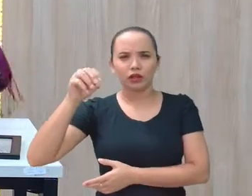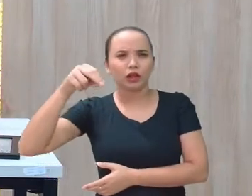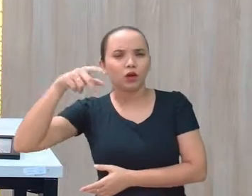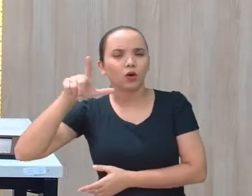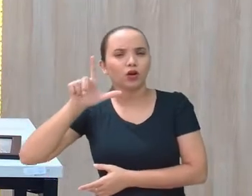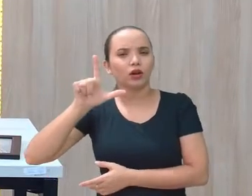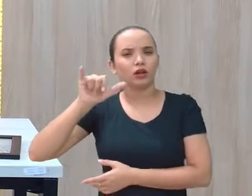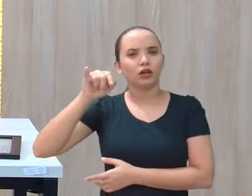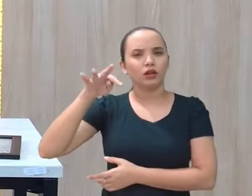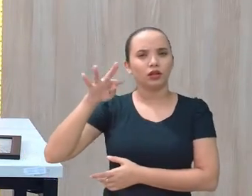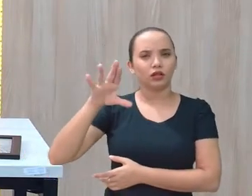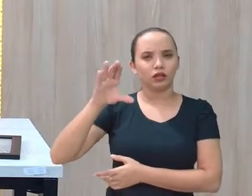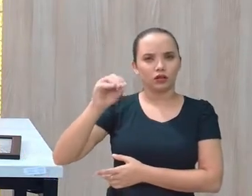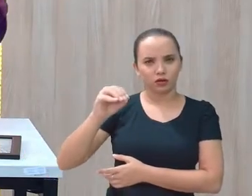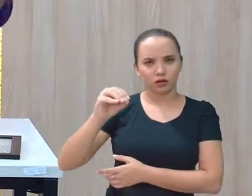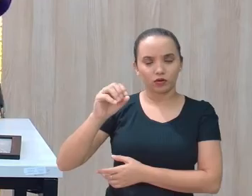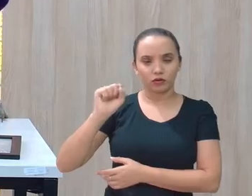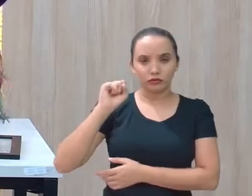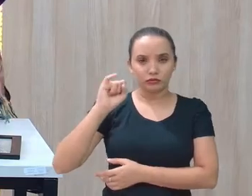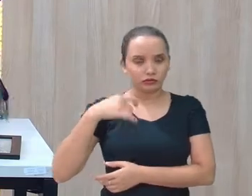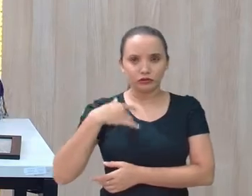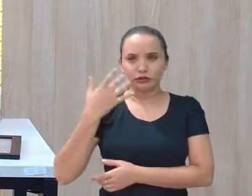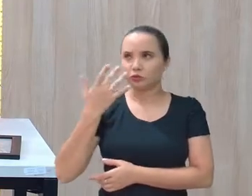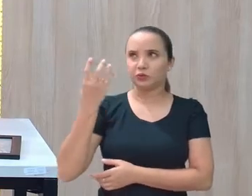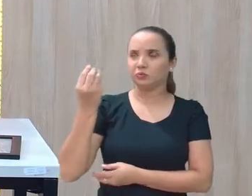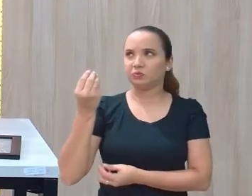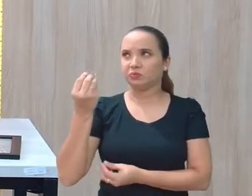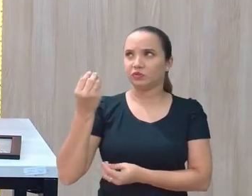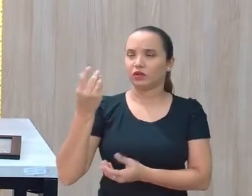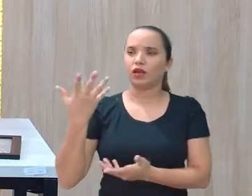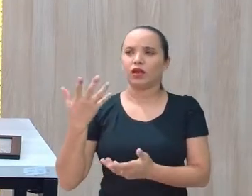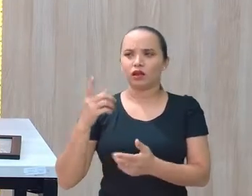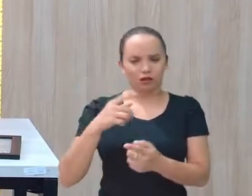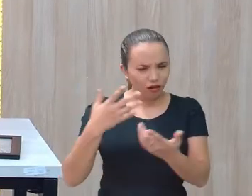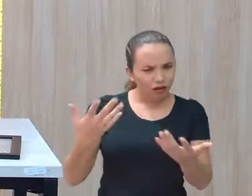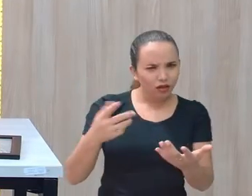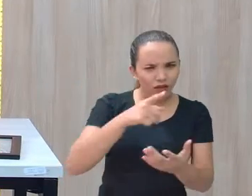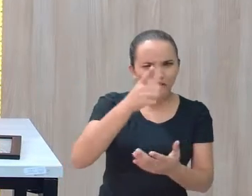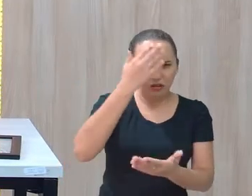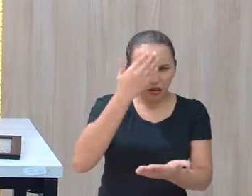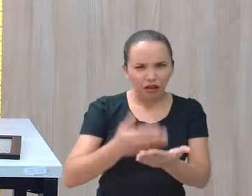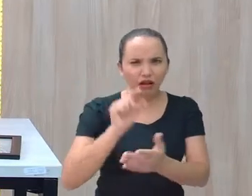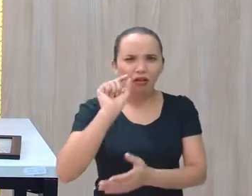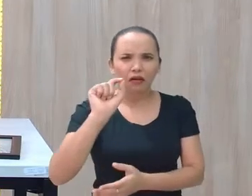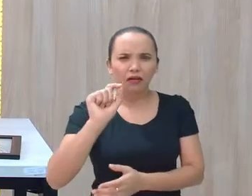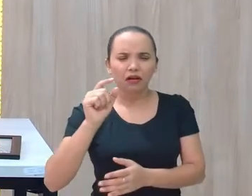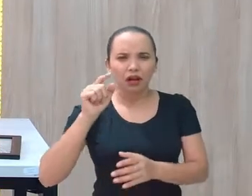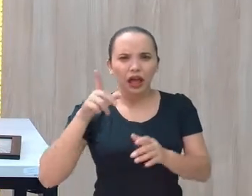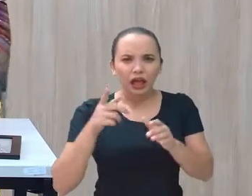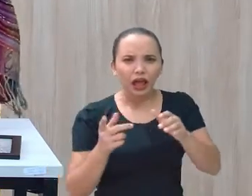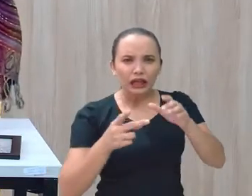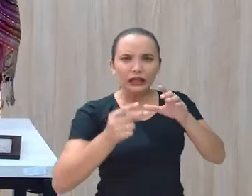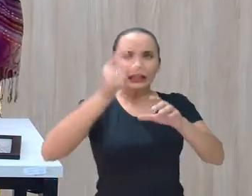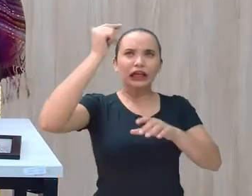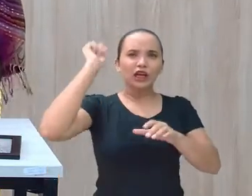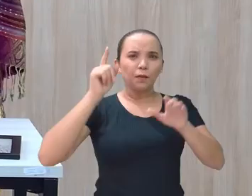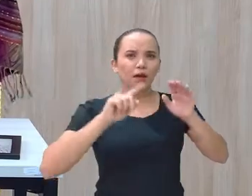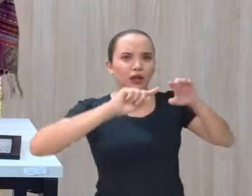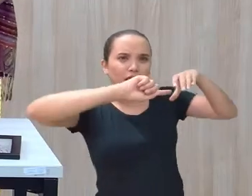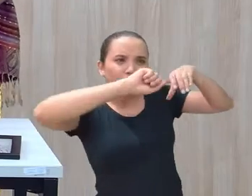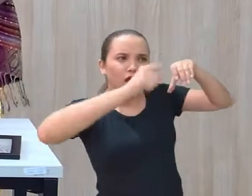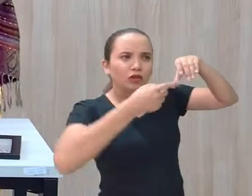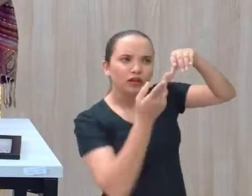enganada. Ah, gente, vocês achavam que aquele negócio ali na pedra, sabe? Era o